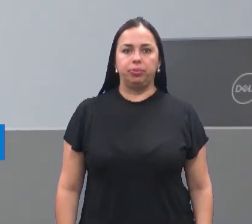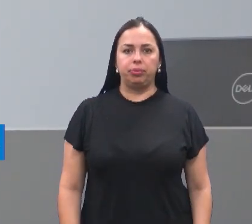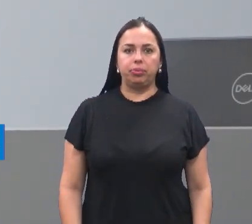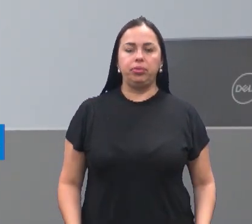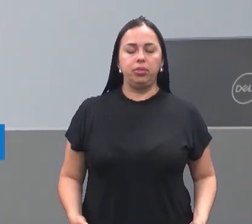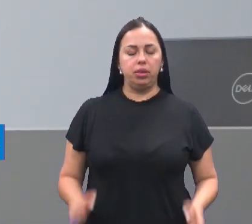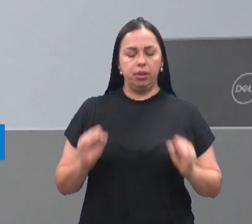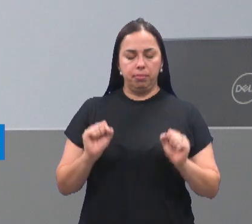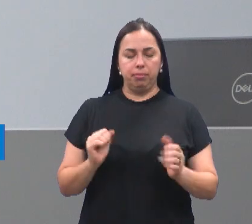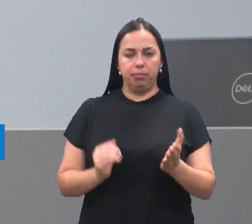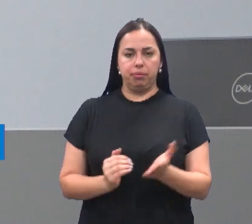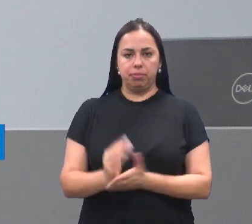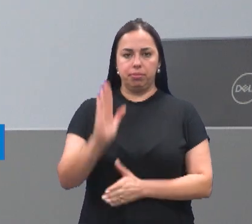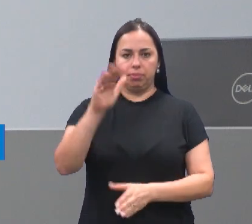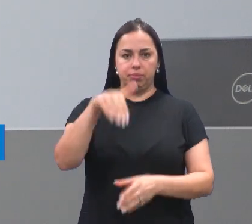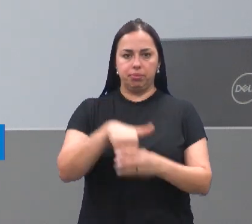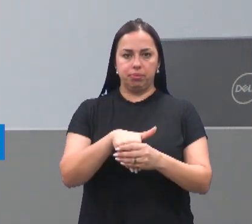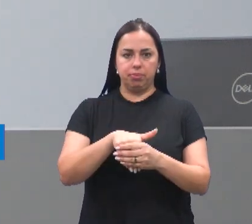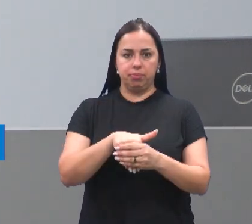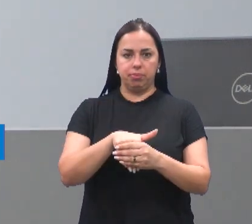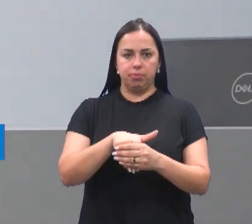Aberta a votação.